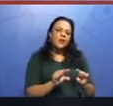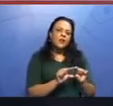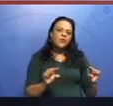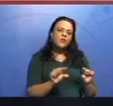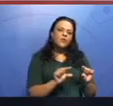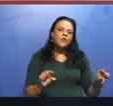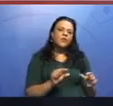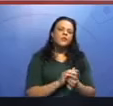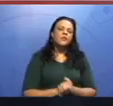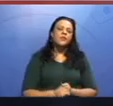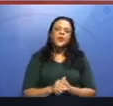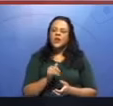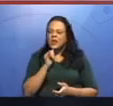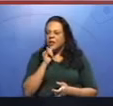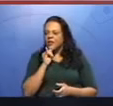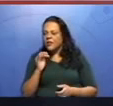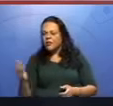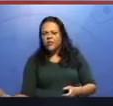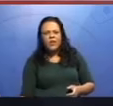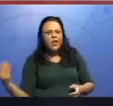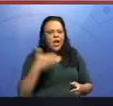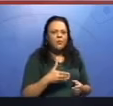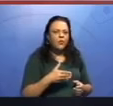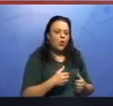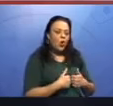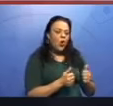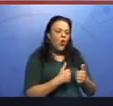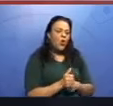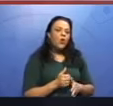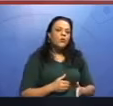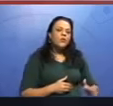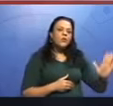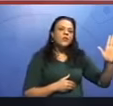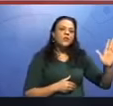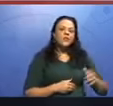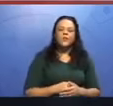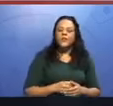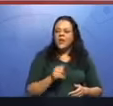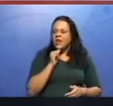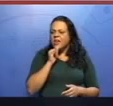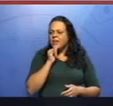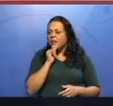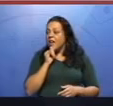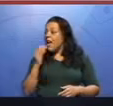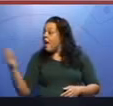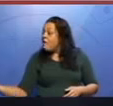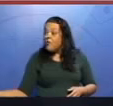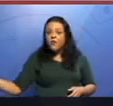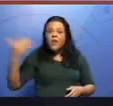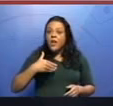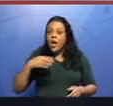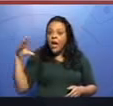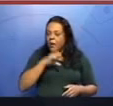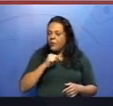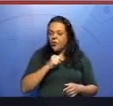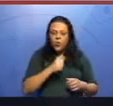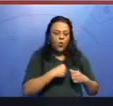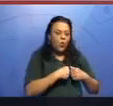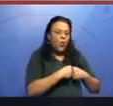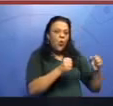venho rápido que o ônibus já está saindo. Posso substituir porquê? Porquê. Venho rápido porque o ônibus já está